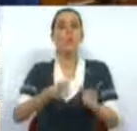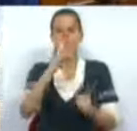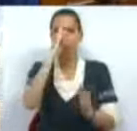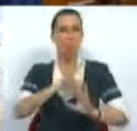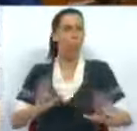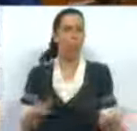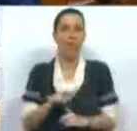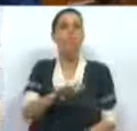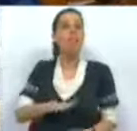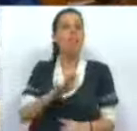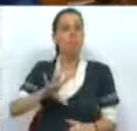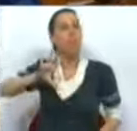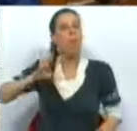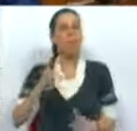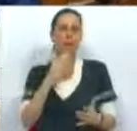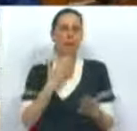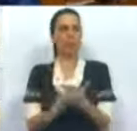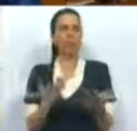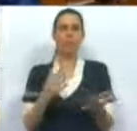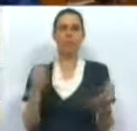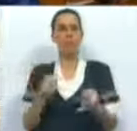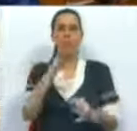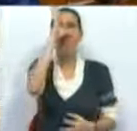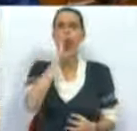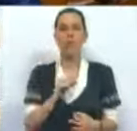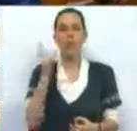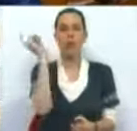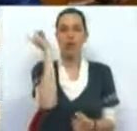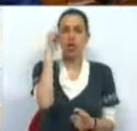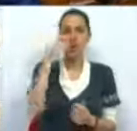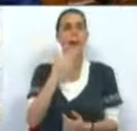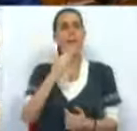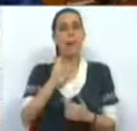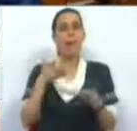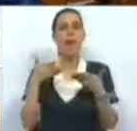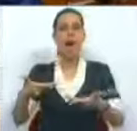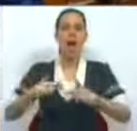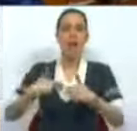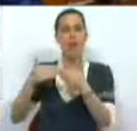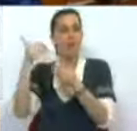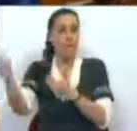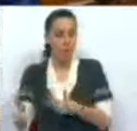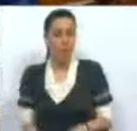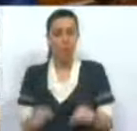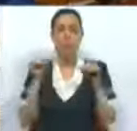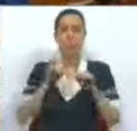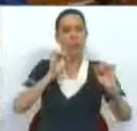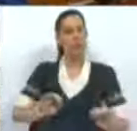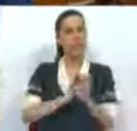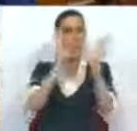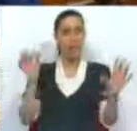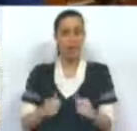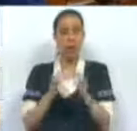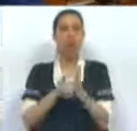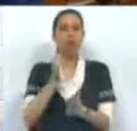a insustentabilidade da situação a que o país chegou e que levou o governo de José Sócrates a pedir ajuda externa. É hoje claro,